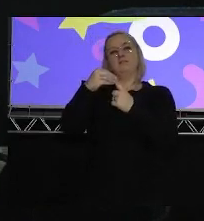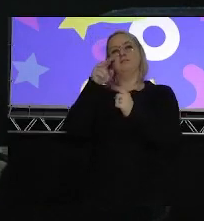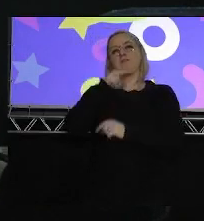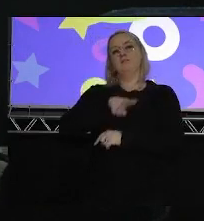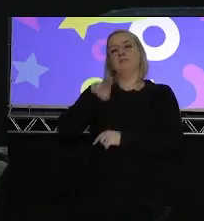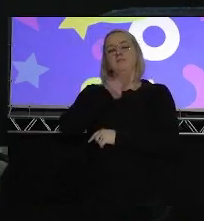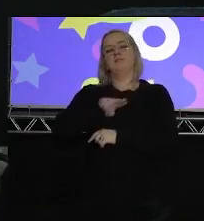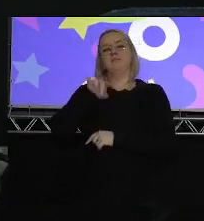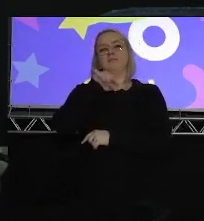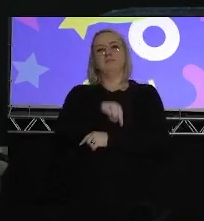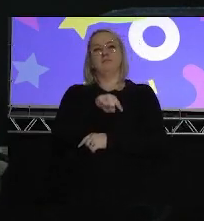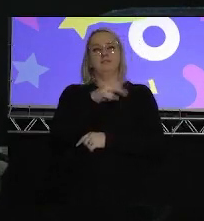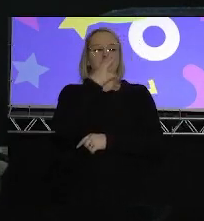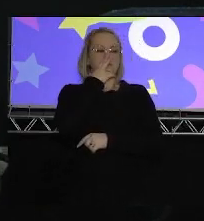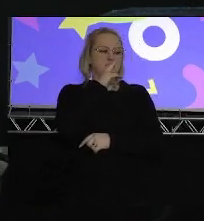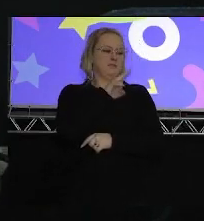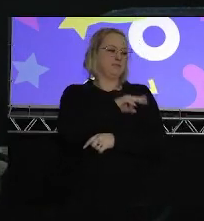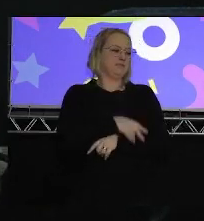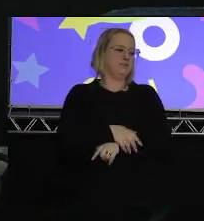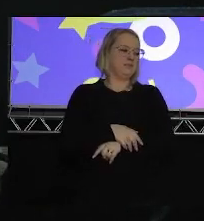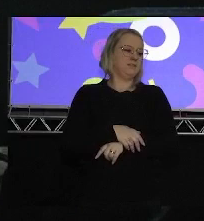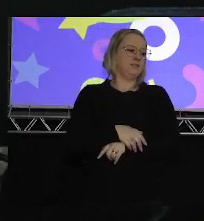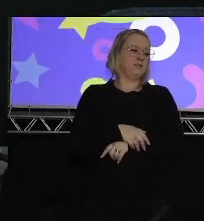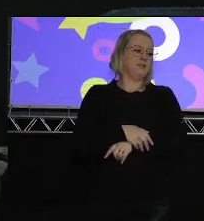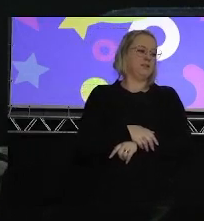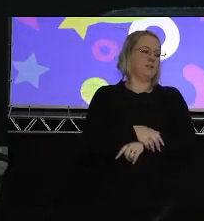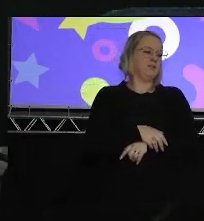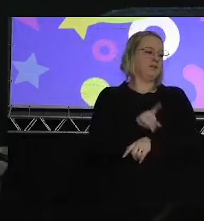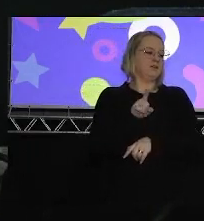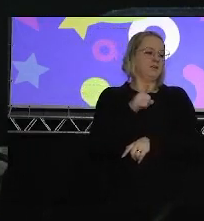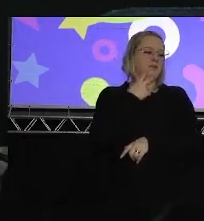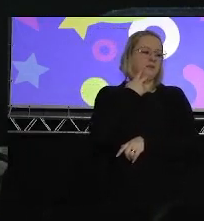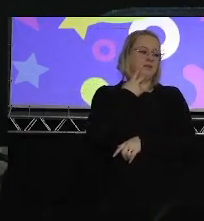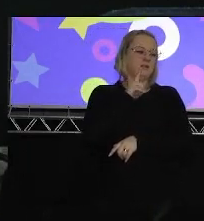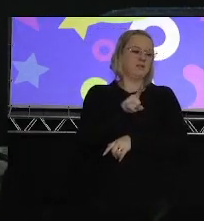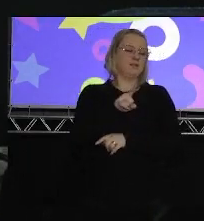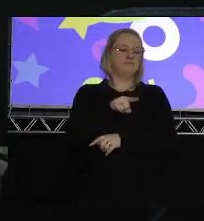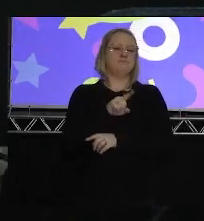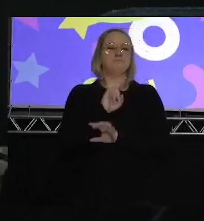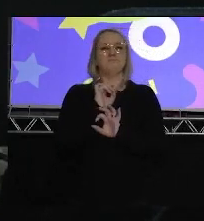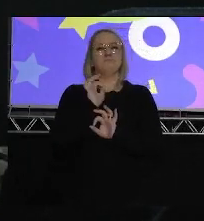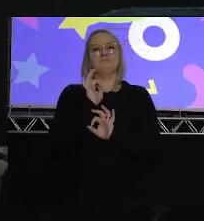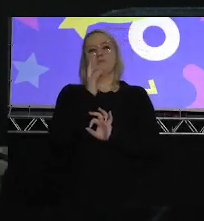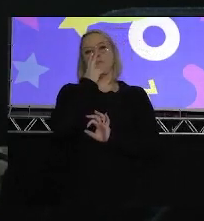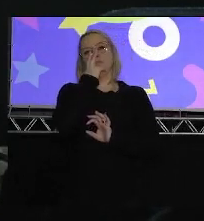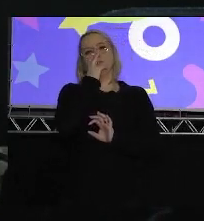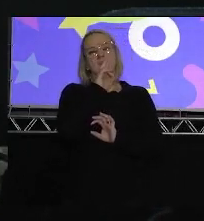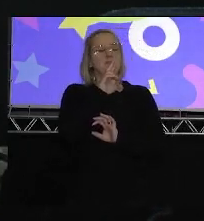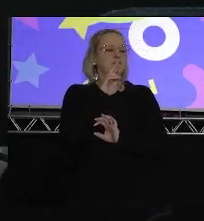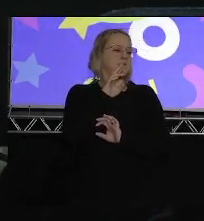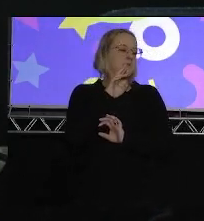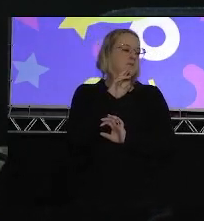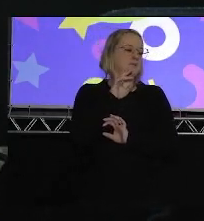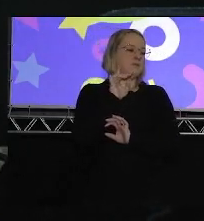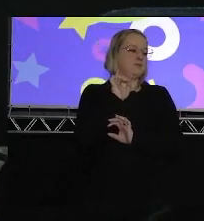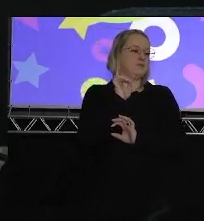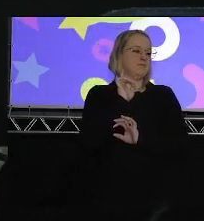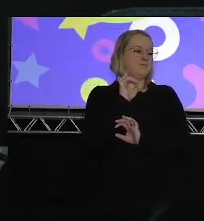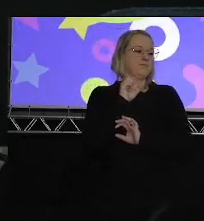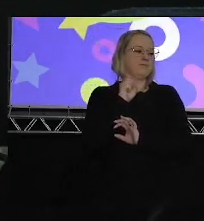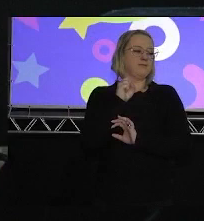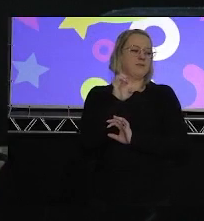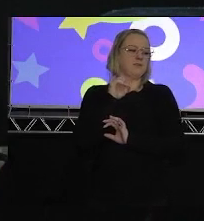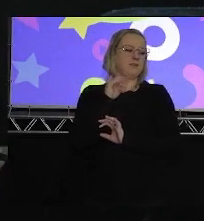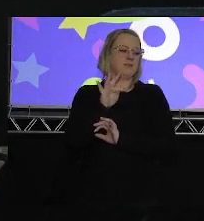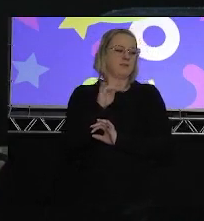aqui o WSJF, como eu falei para vocês. Né? Isso não é nada, o Safe levou para dentro dele, mas não é do Safe. Quem criou